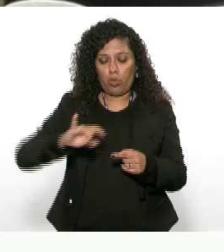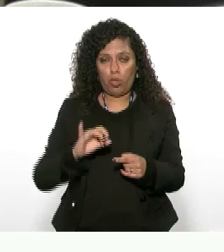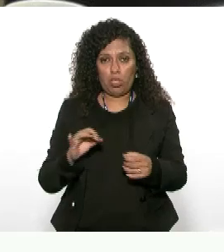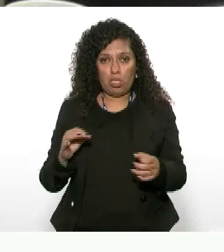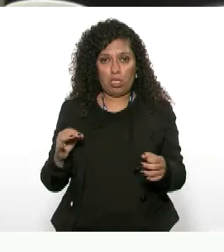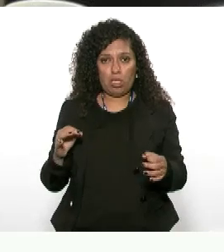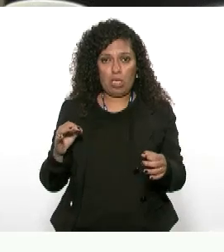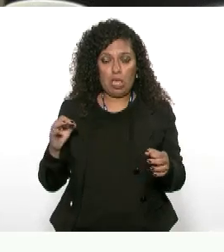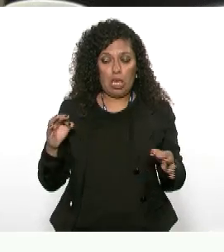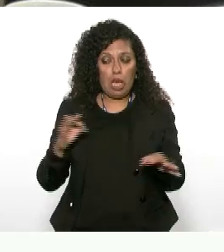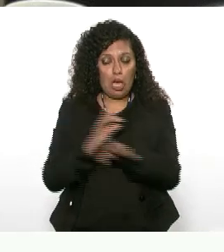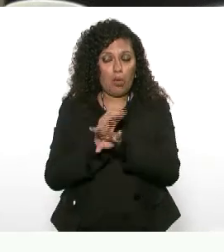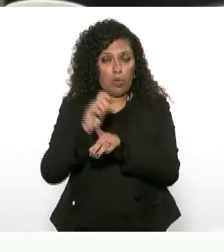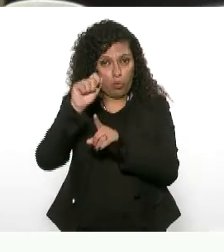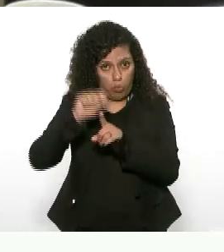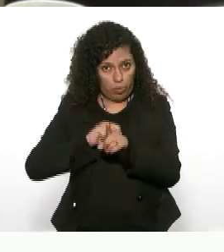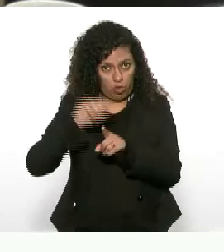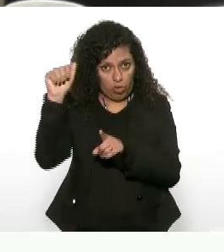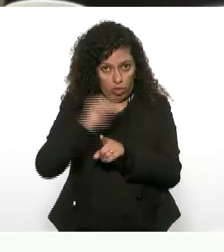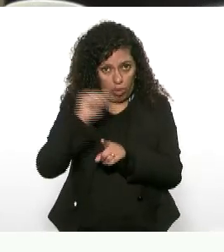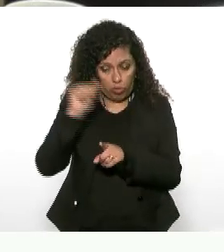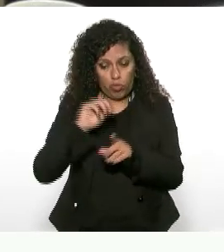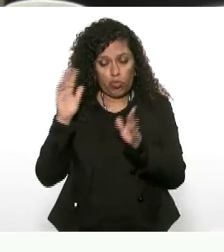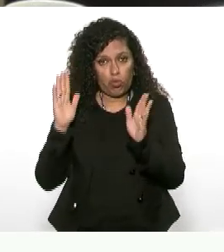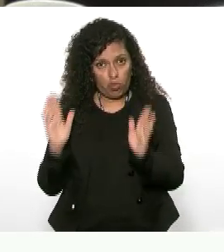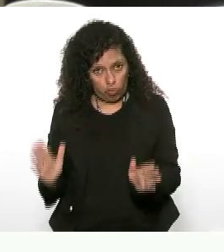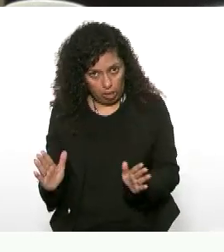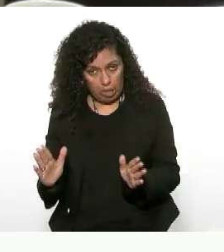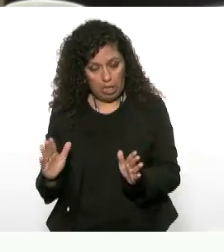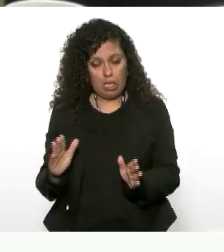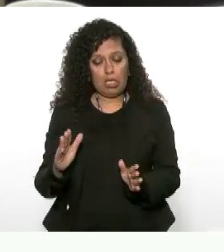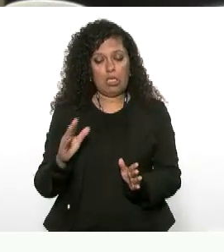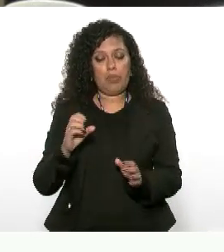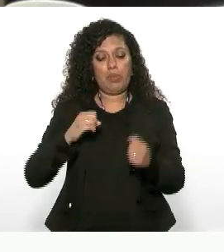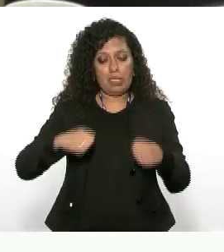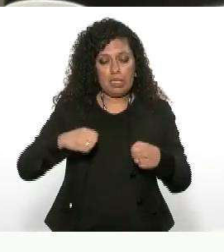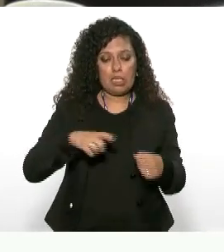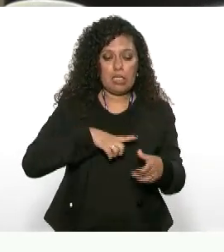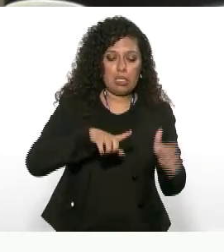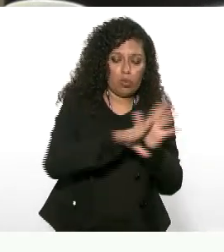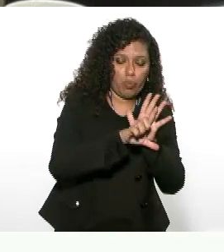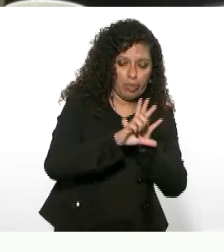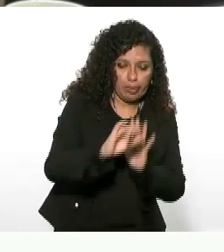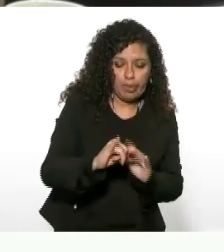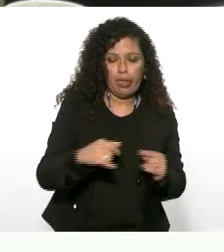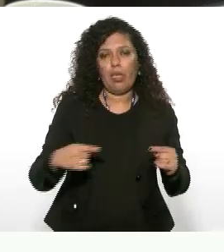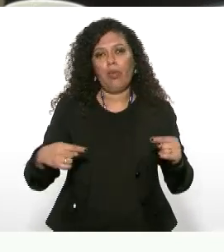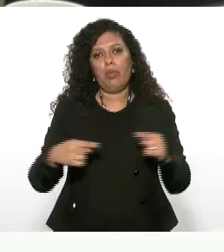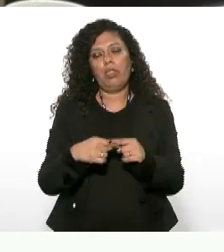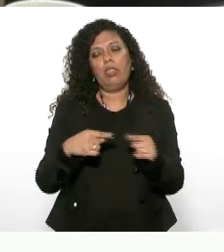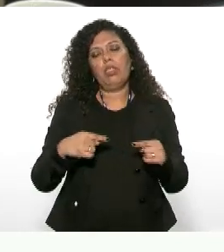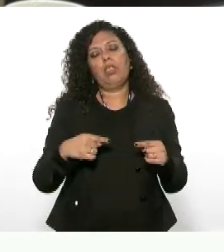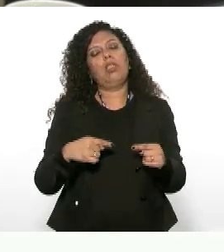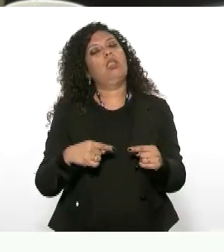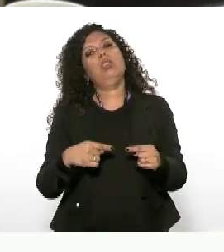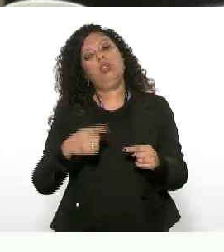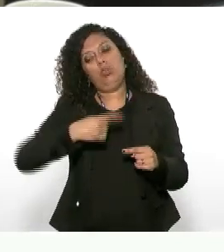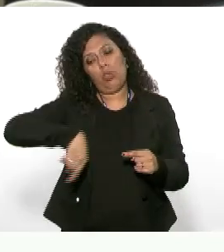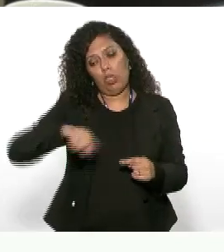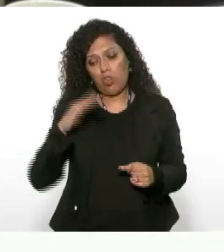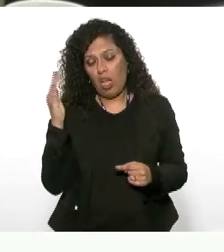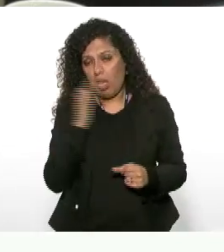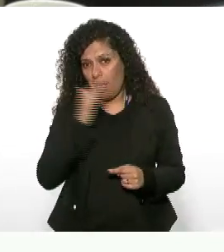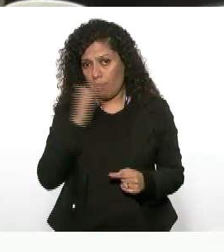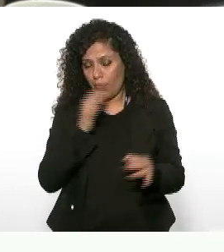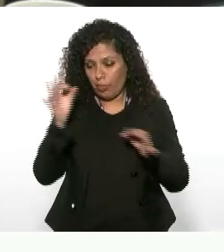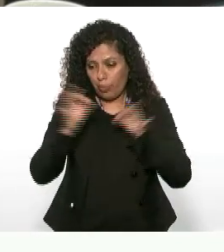de agosto, e se há uma necessidade de uma tramitação legislativa, né, essa questão tem que ser